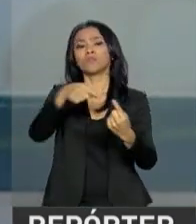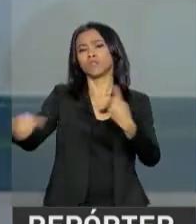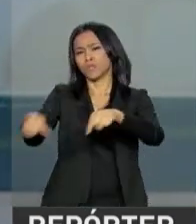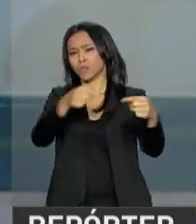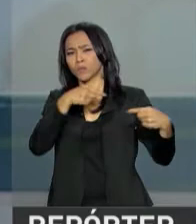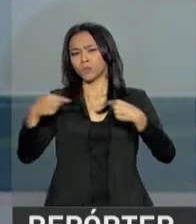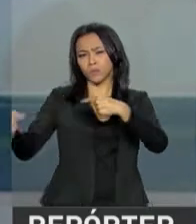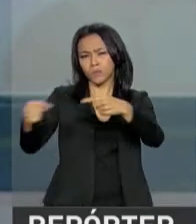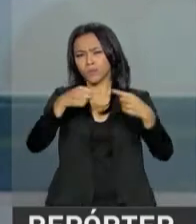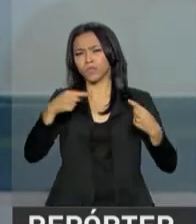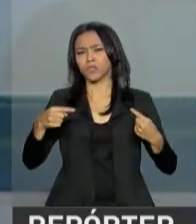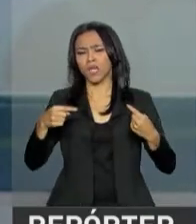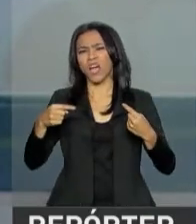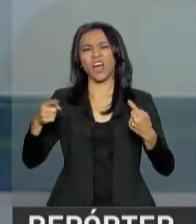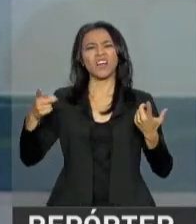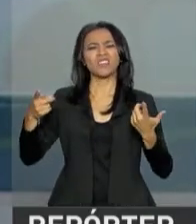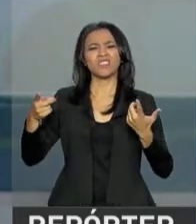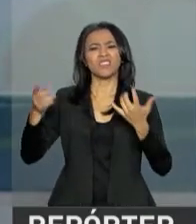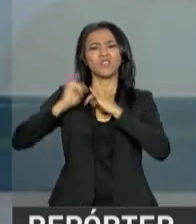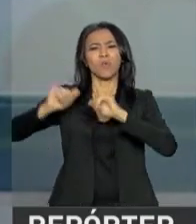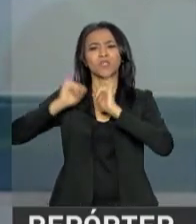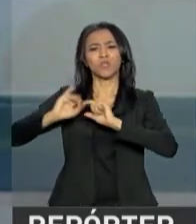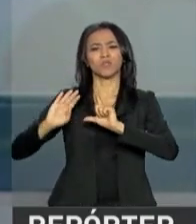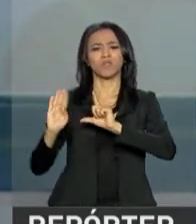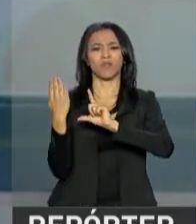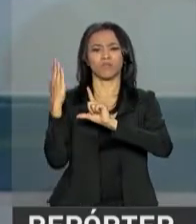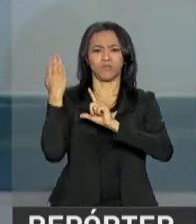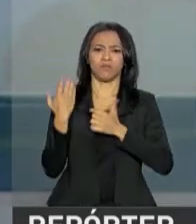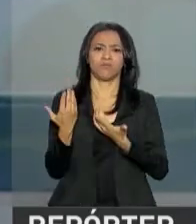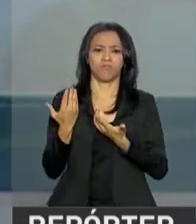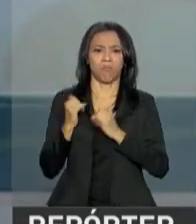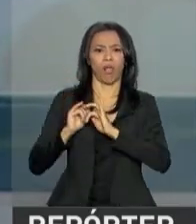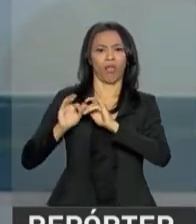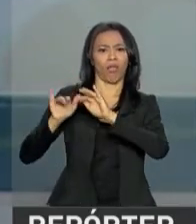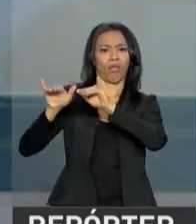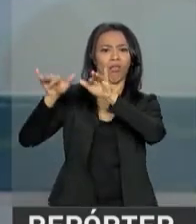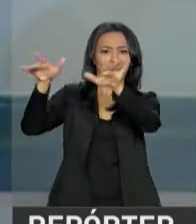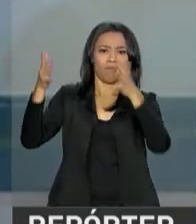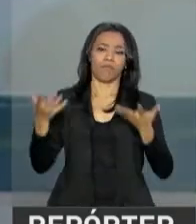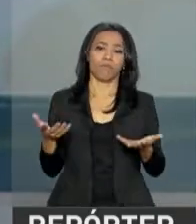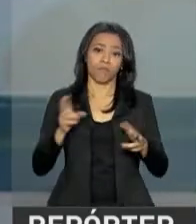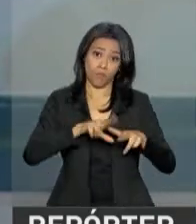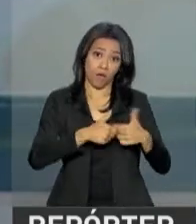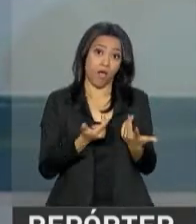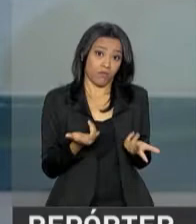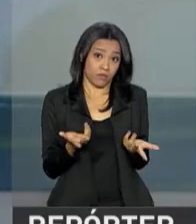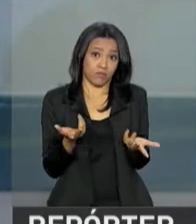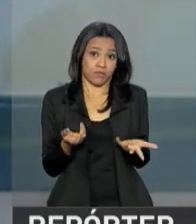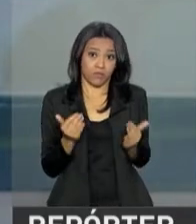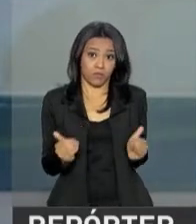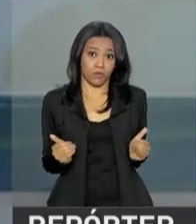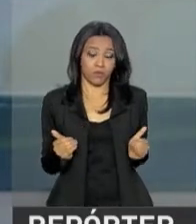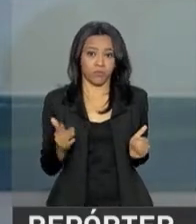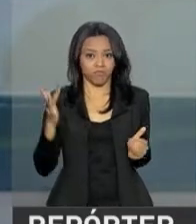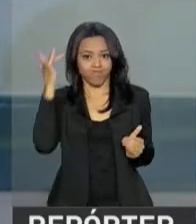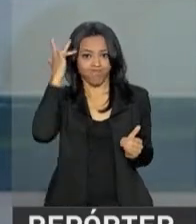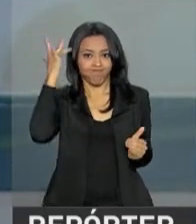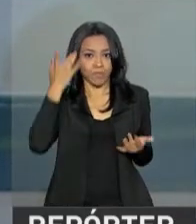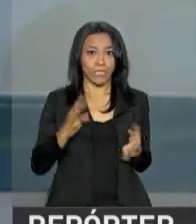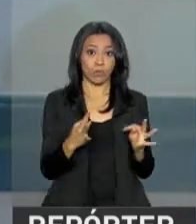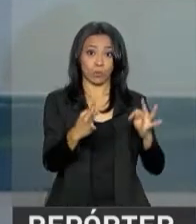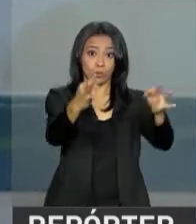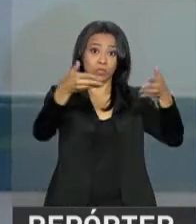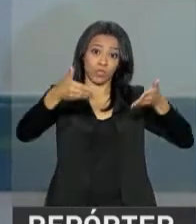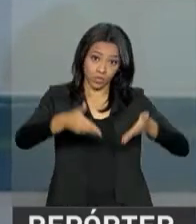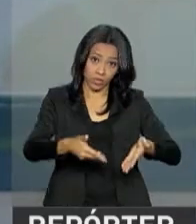as chamadas notícias falsas que hoje é fácil do avanço tecnológico e veja